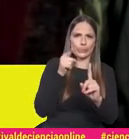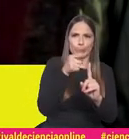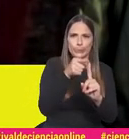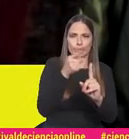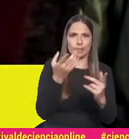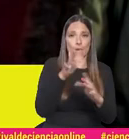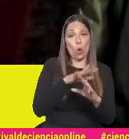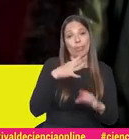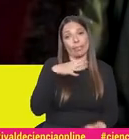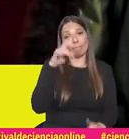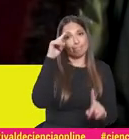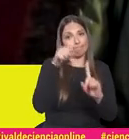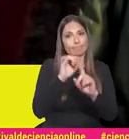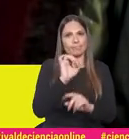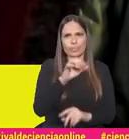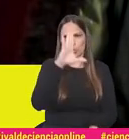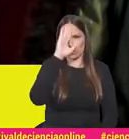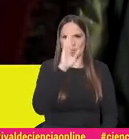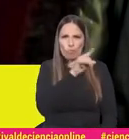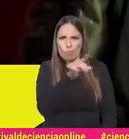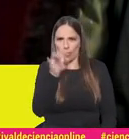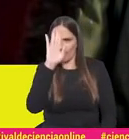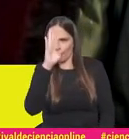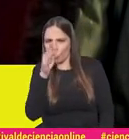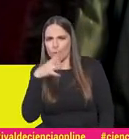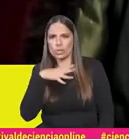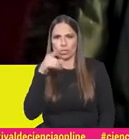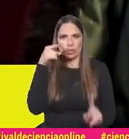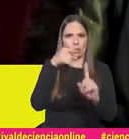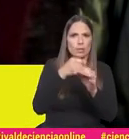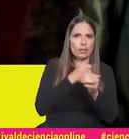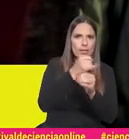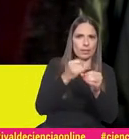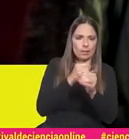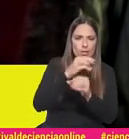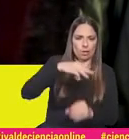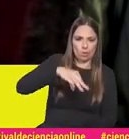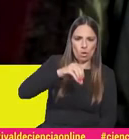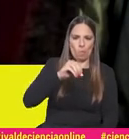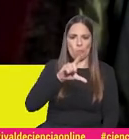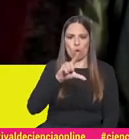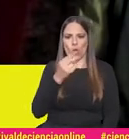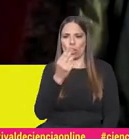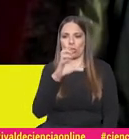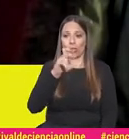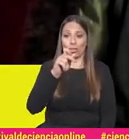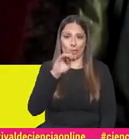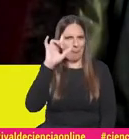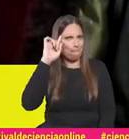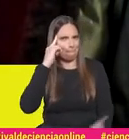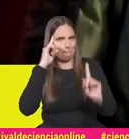tanto desejavam. Eu não sei se vocês sabem, mas eles queriam chegar às Ilhas Molucas. Não são Molucas, são